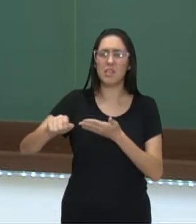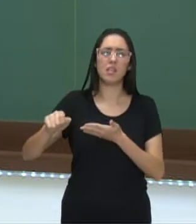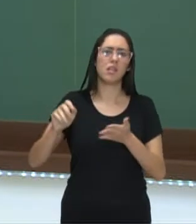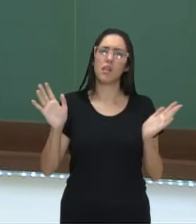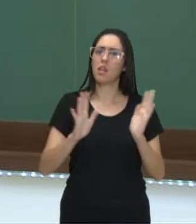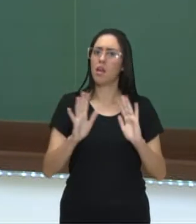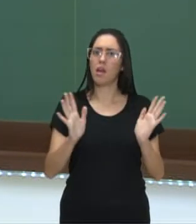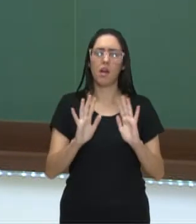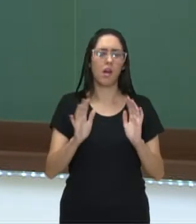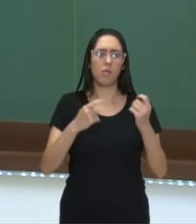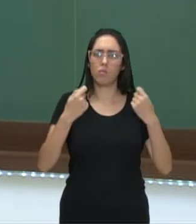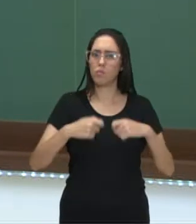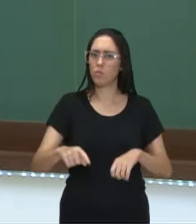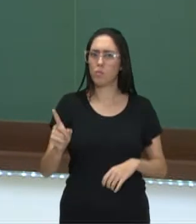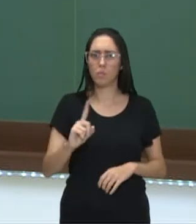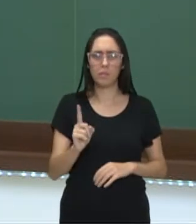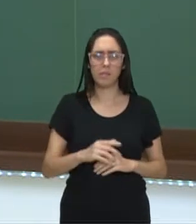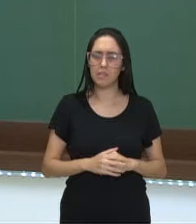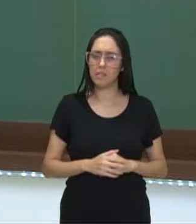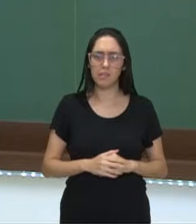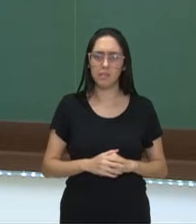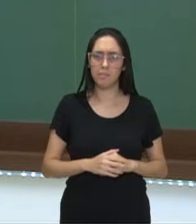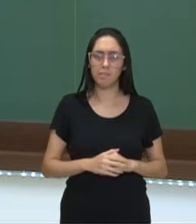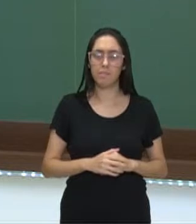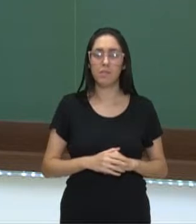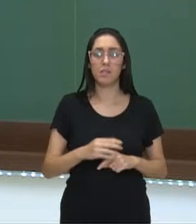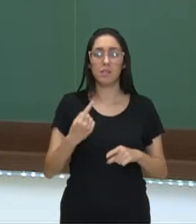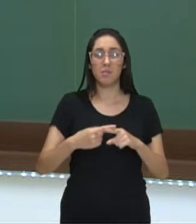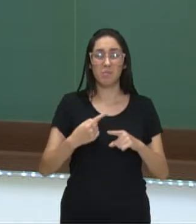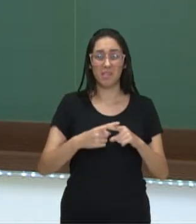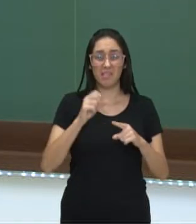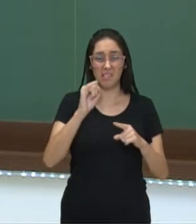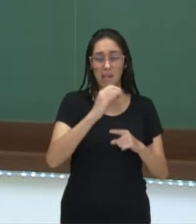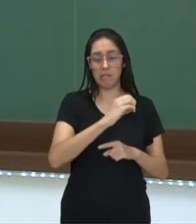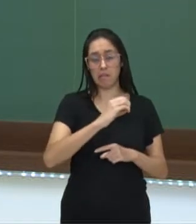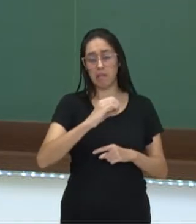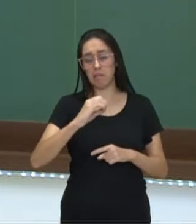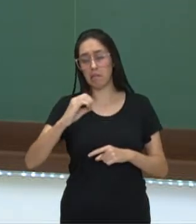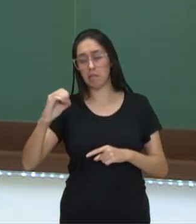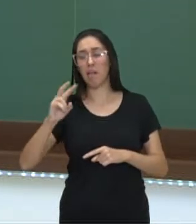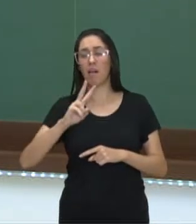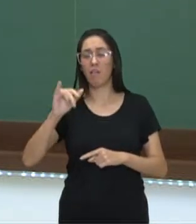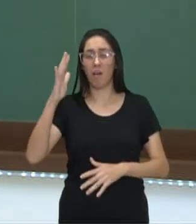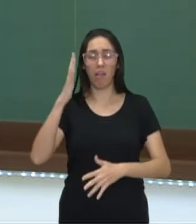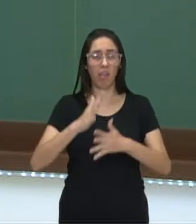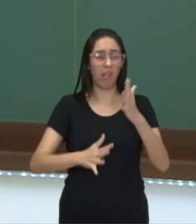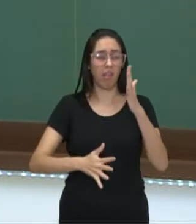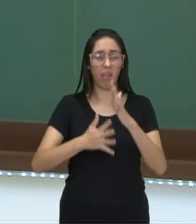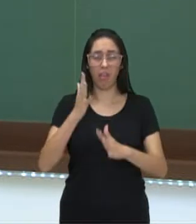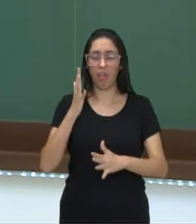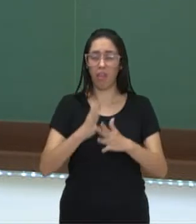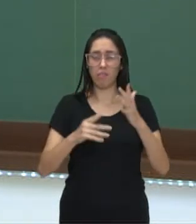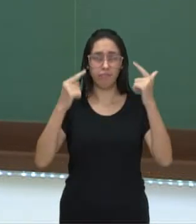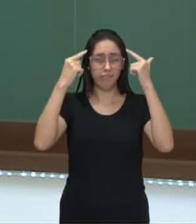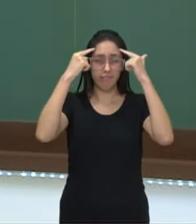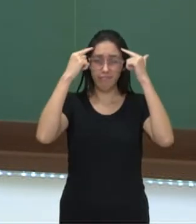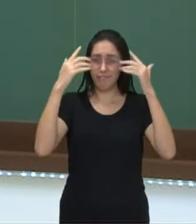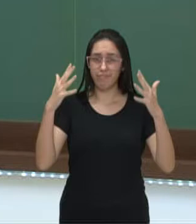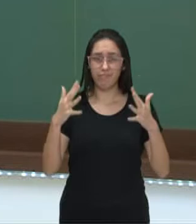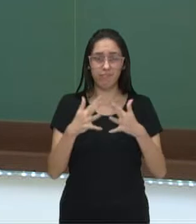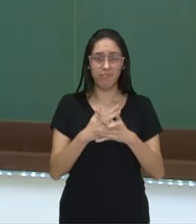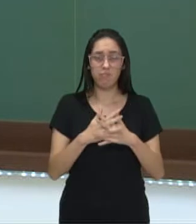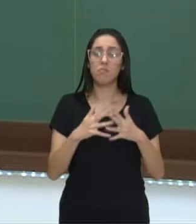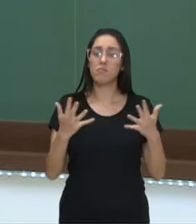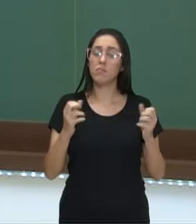favor, não. Porque a possibilidade de se embolar no meio desses zeros é muito grande. Então, você pode manter a escrita como o